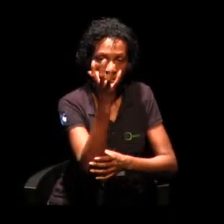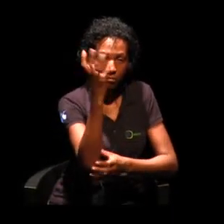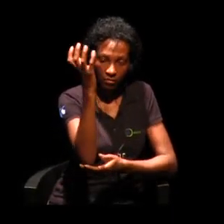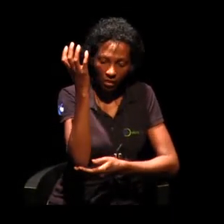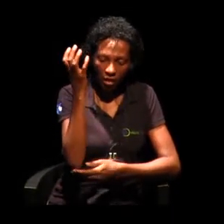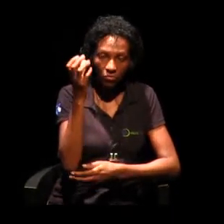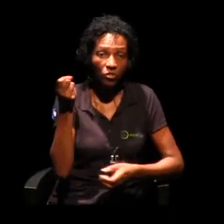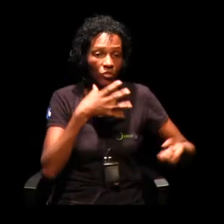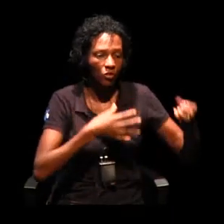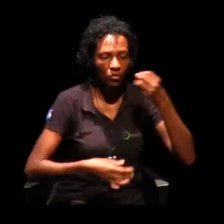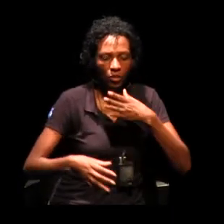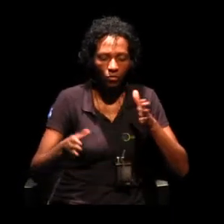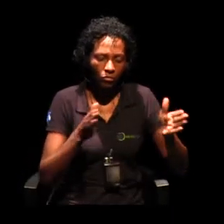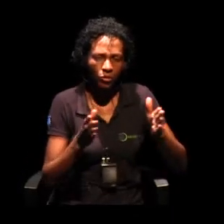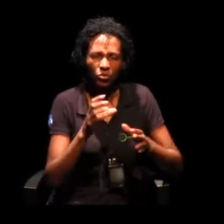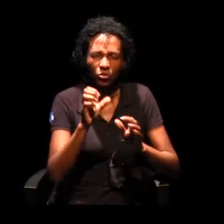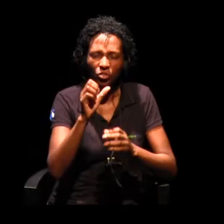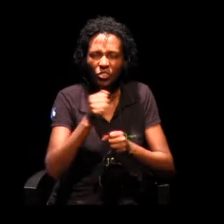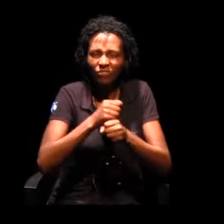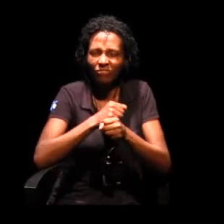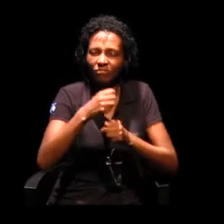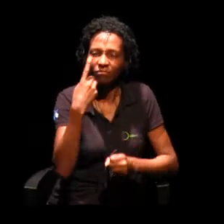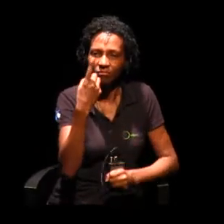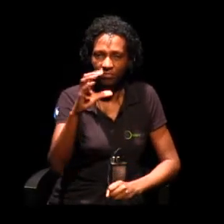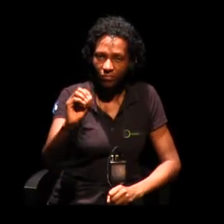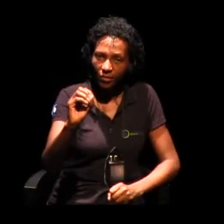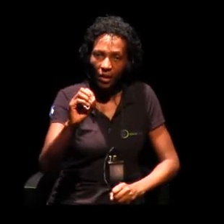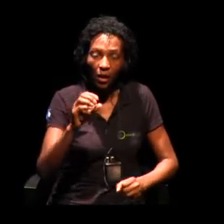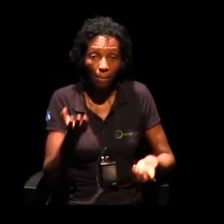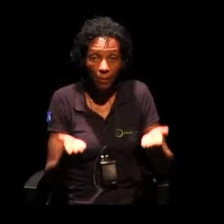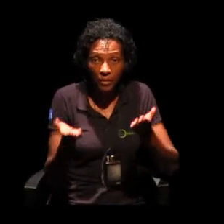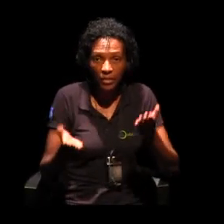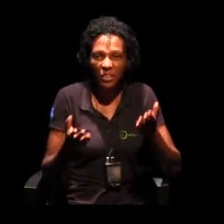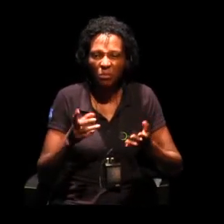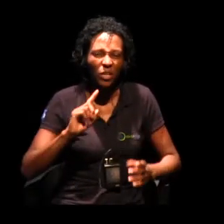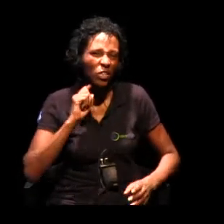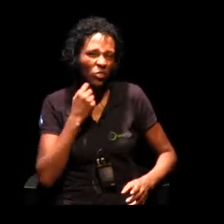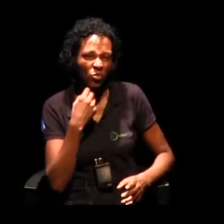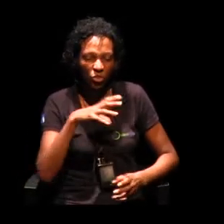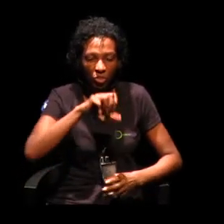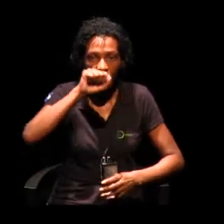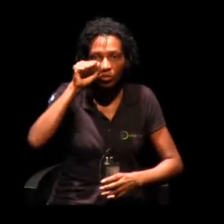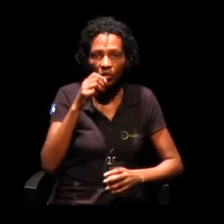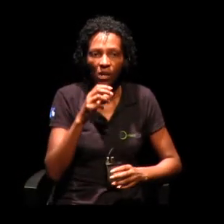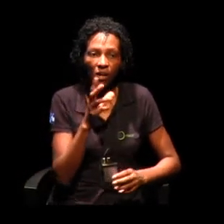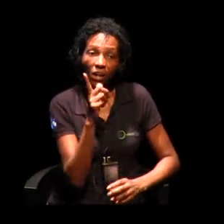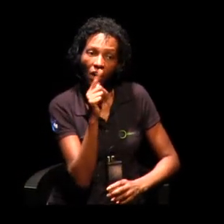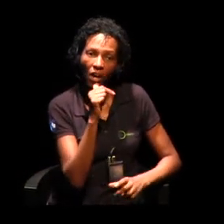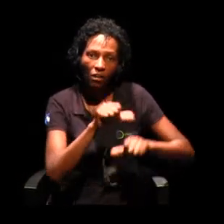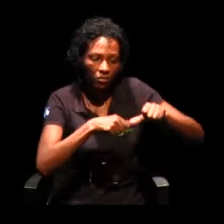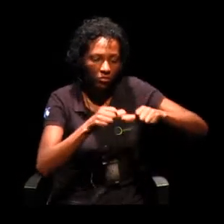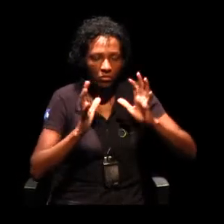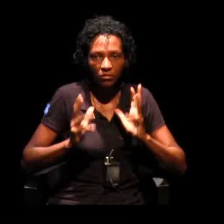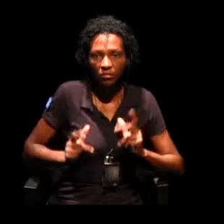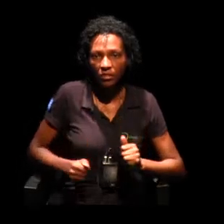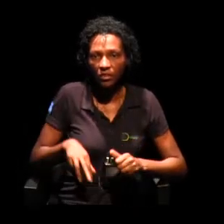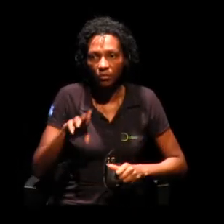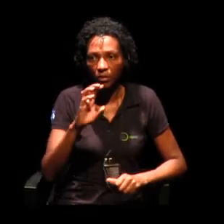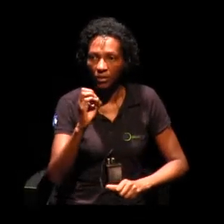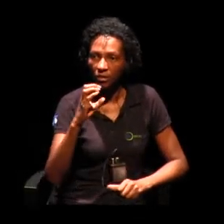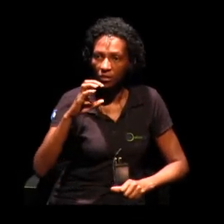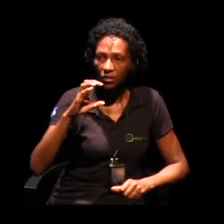plantação de novas árvores no período de 10 anos para controlar a poluição e também a reciclagem de água. E isso foi